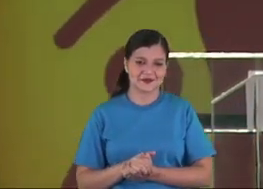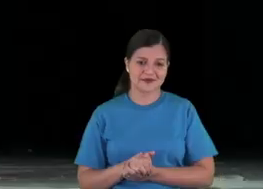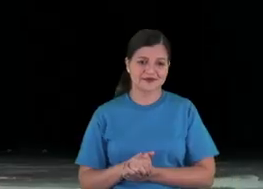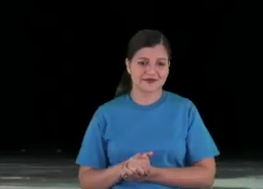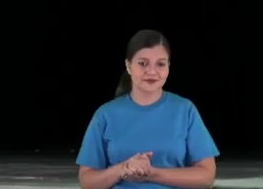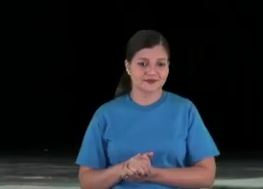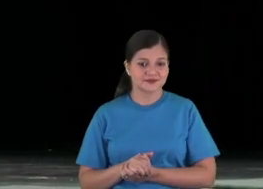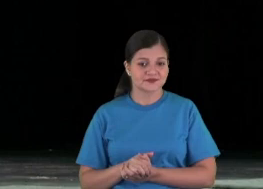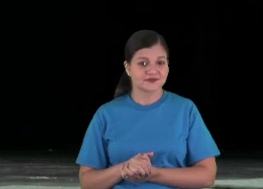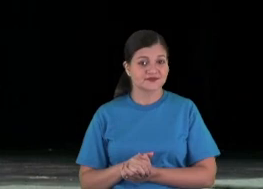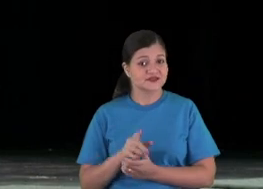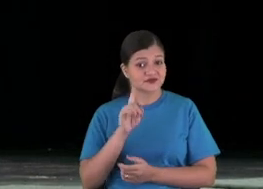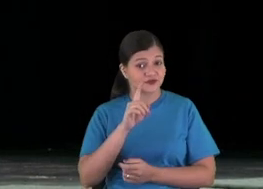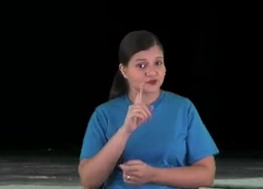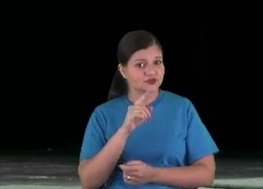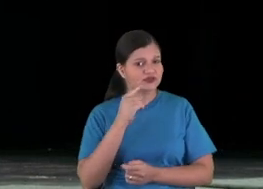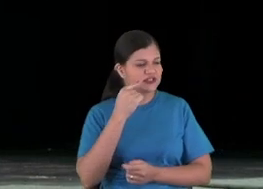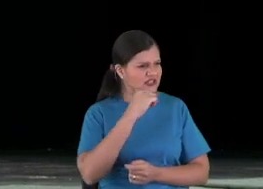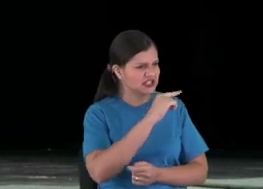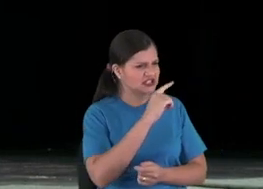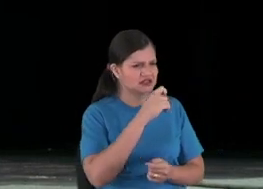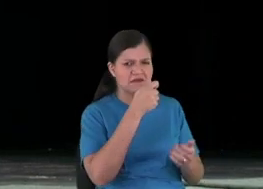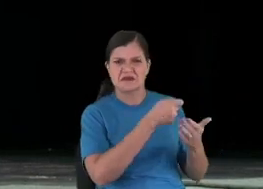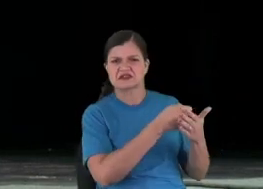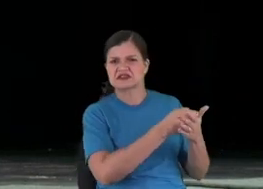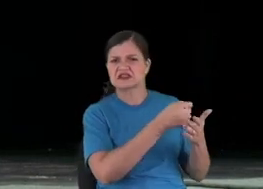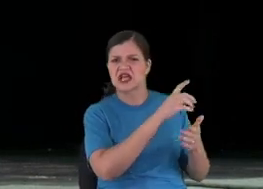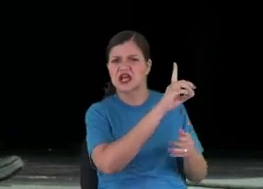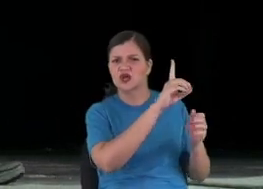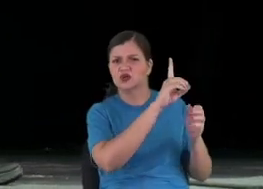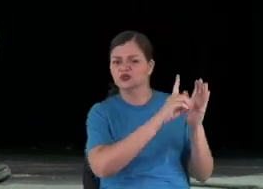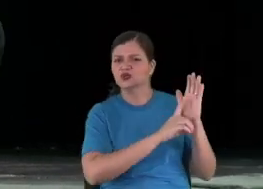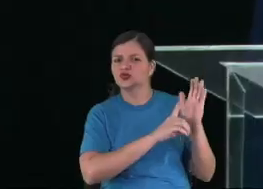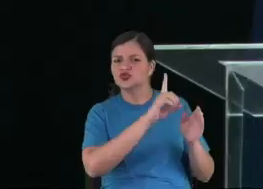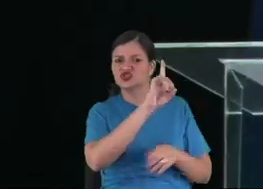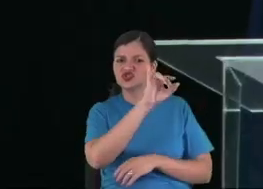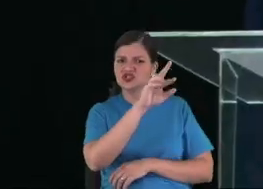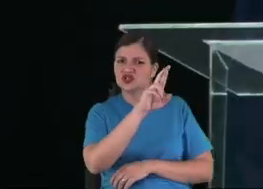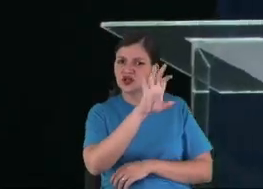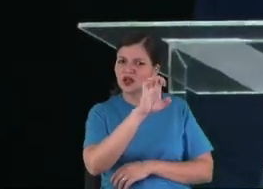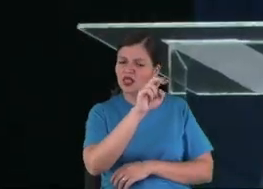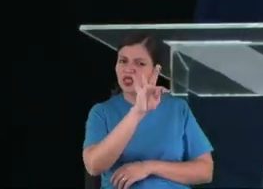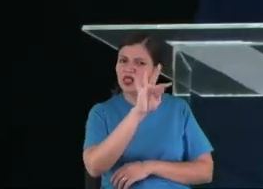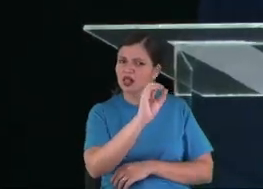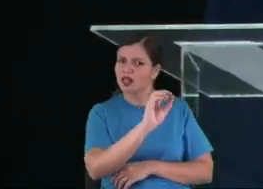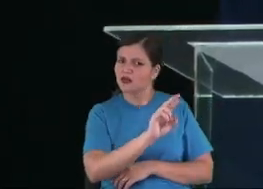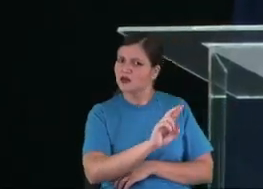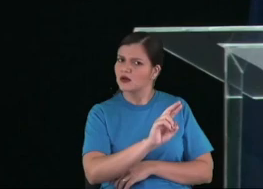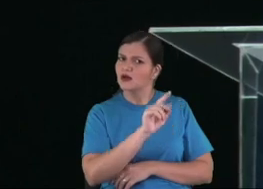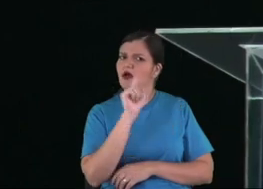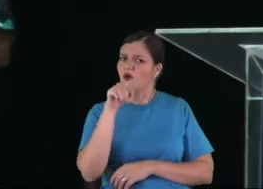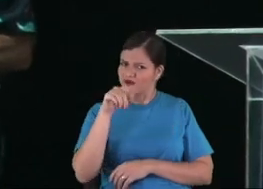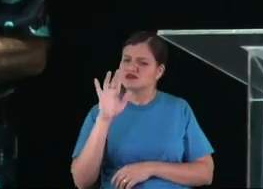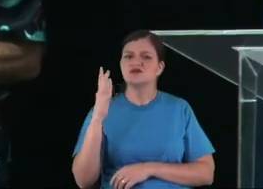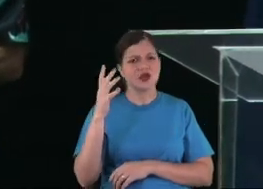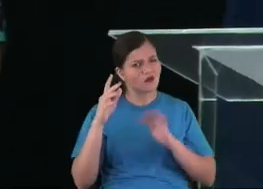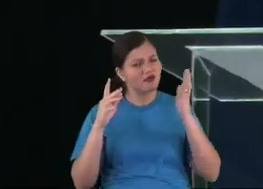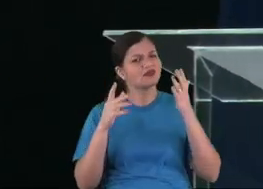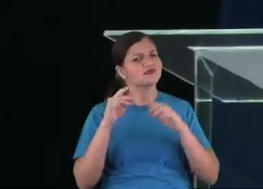Em vez de você correr com o diretor, ameaçar o diretor, ameaçar o professor. E olha, isso acontece muito. Gente, você sabe que isso acontece muito.